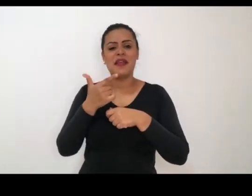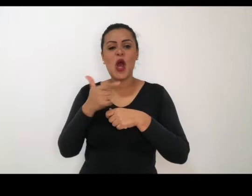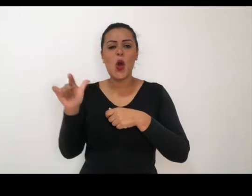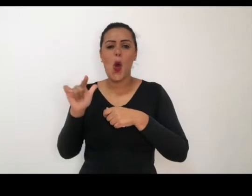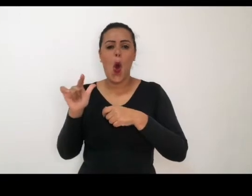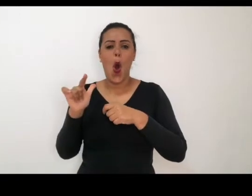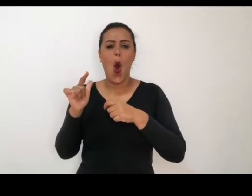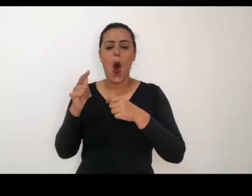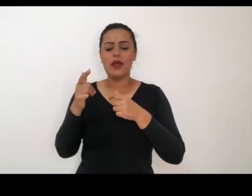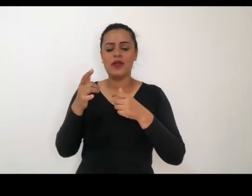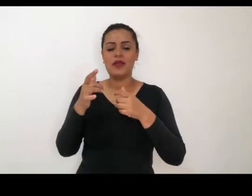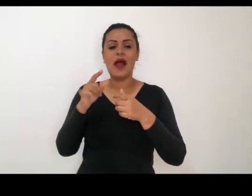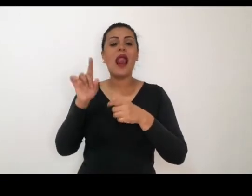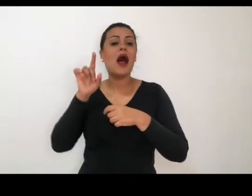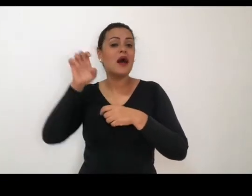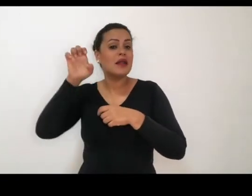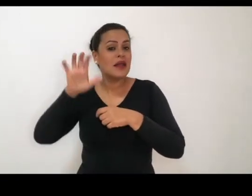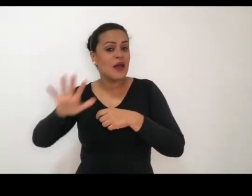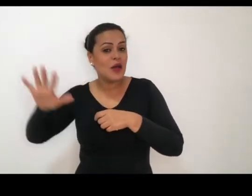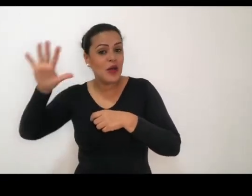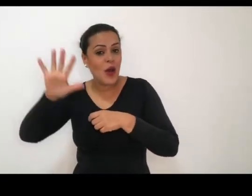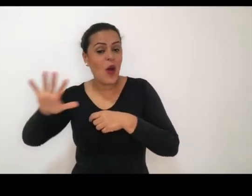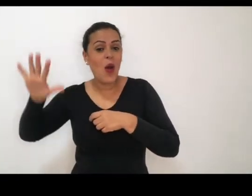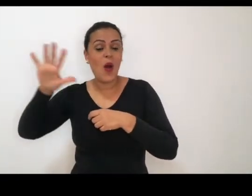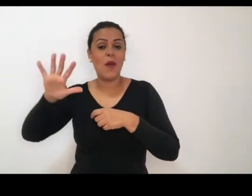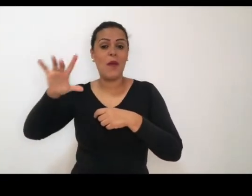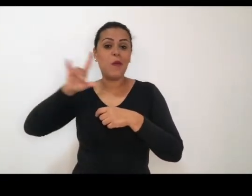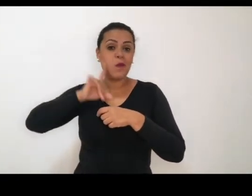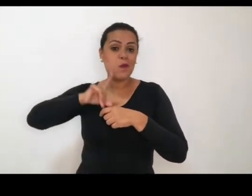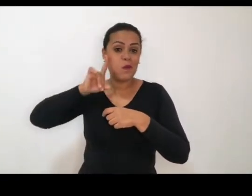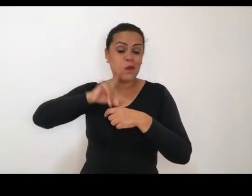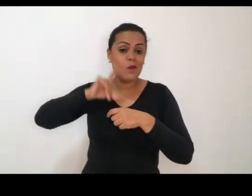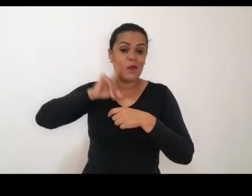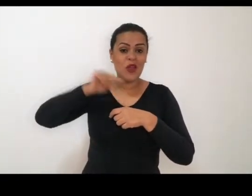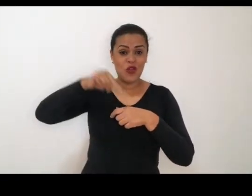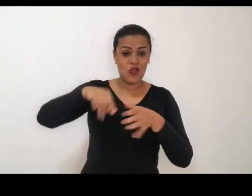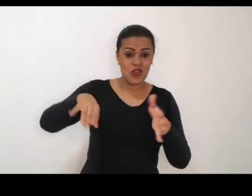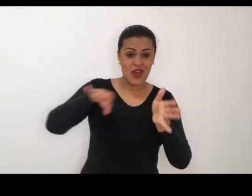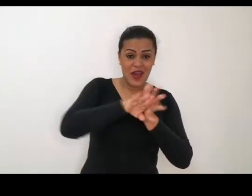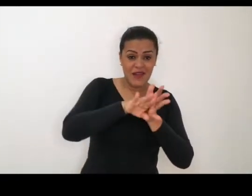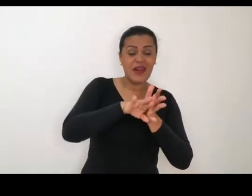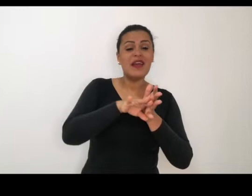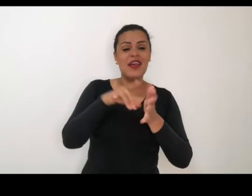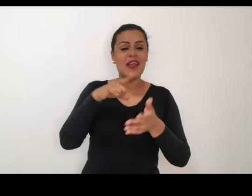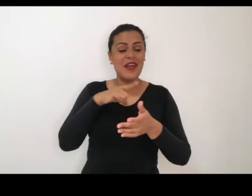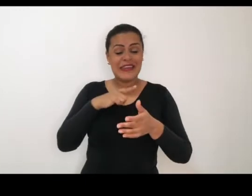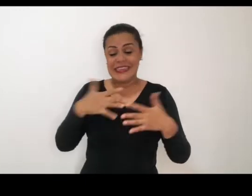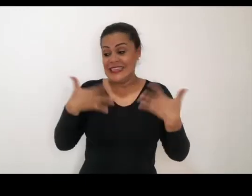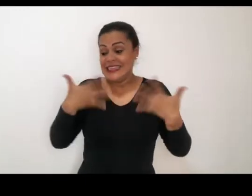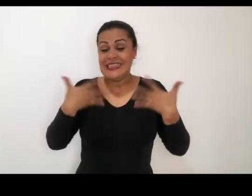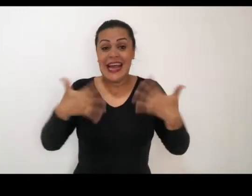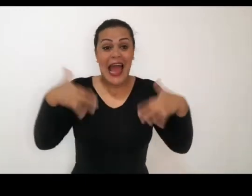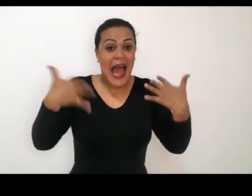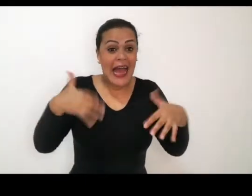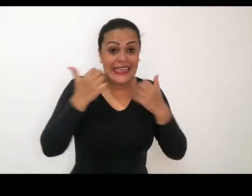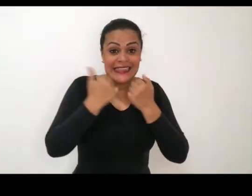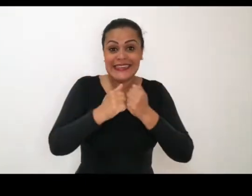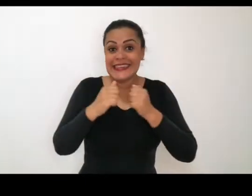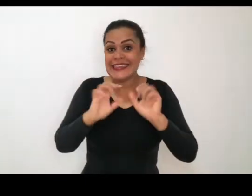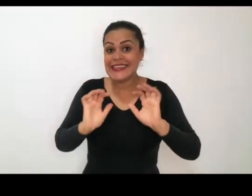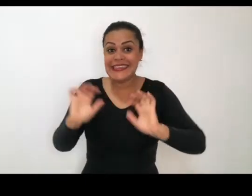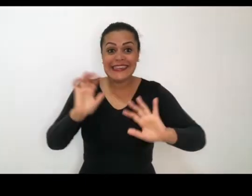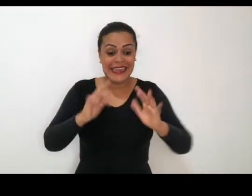gente via muito feliz. Assim. Era uma felicidade muito grande, porque a gente tinha acesso a essas obras. Eu não tinha muita noção